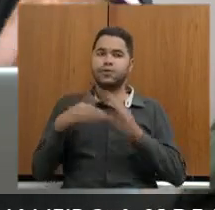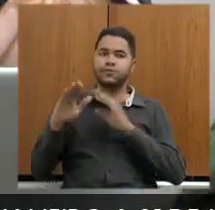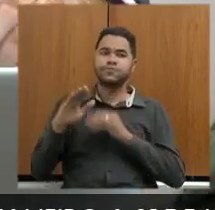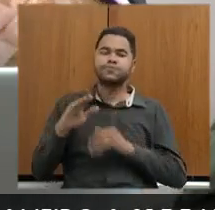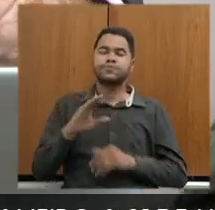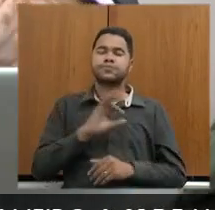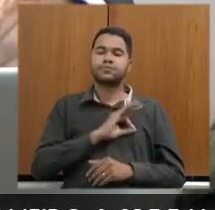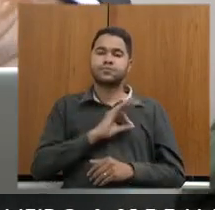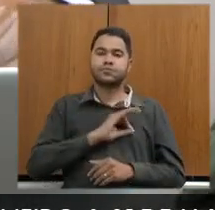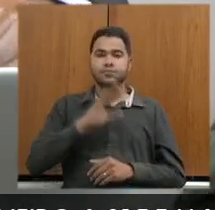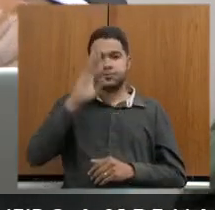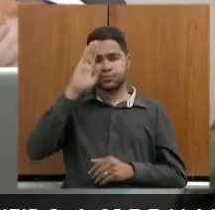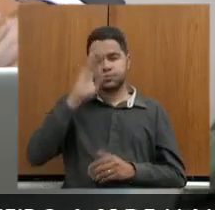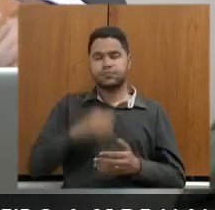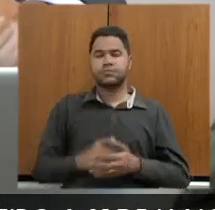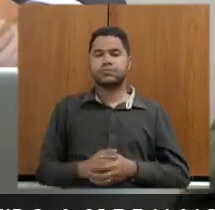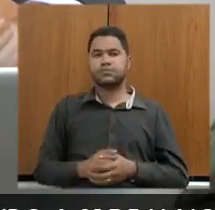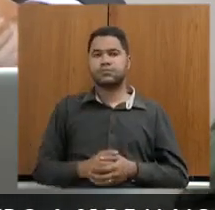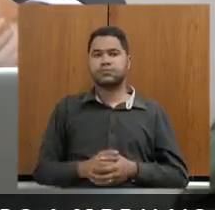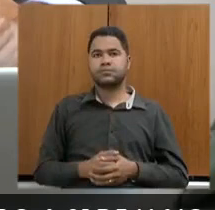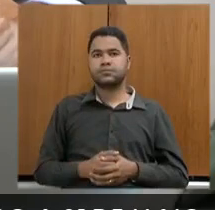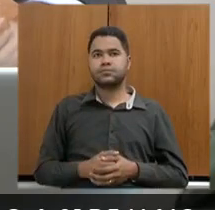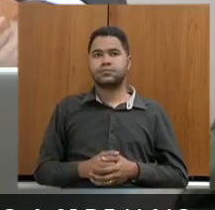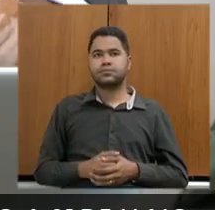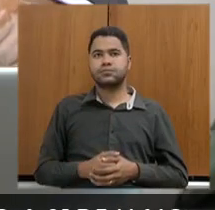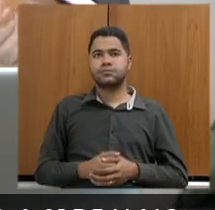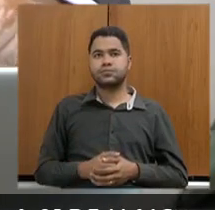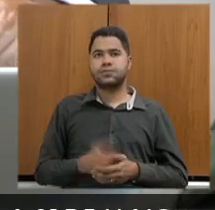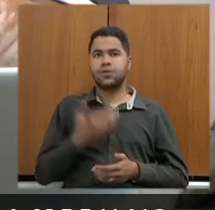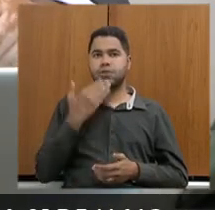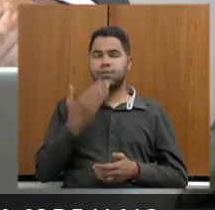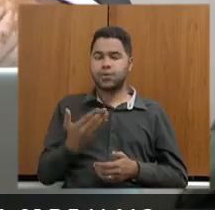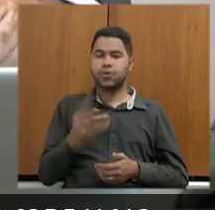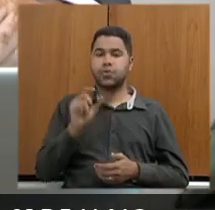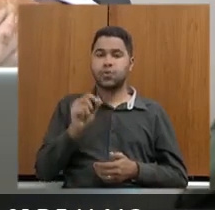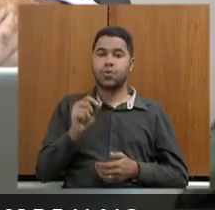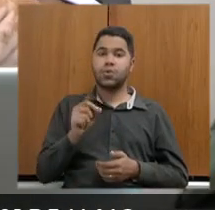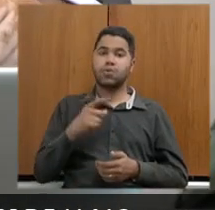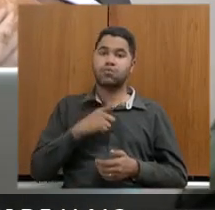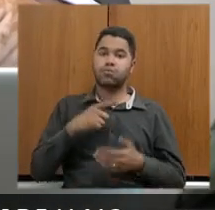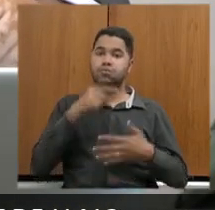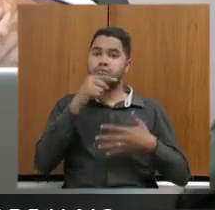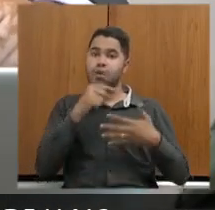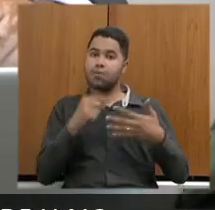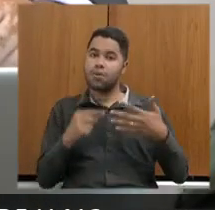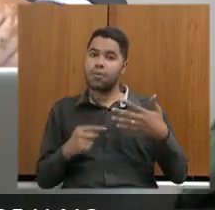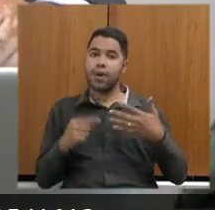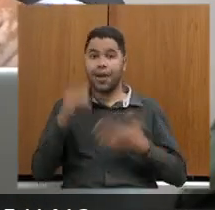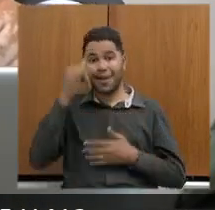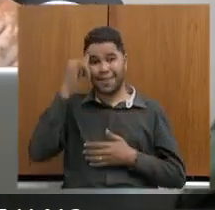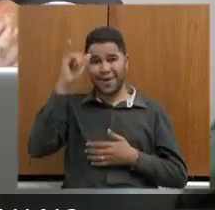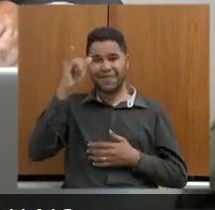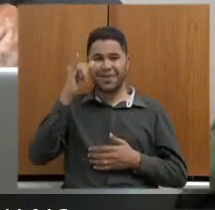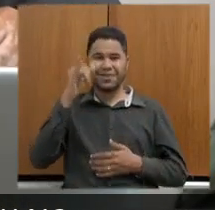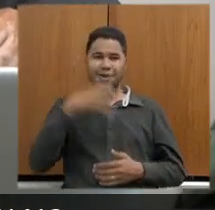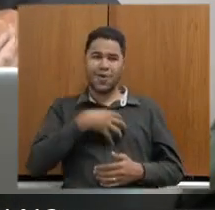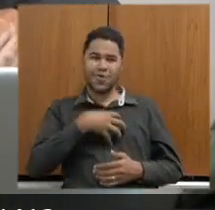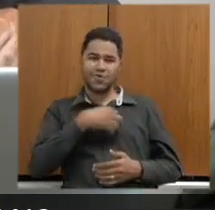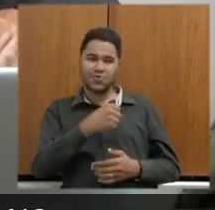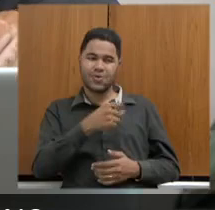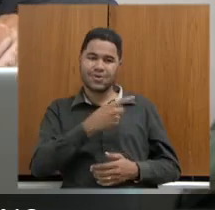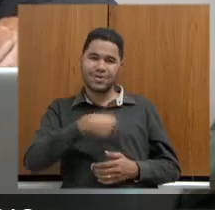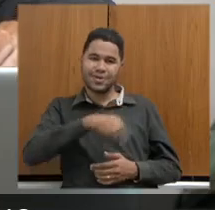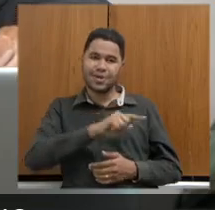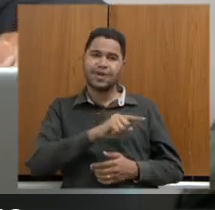encaminhado à polícia militar Minas Gerais que e pedir providências para que adote medidas cabe visando a prevenção ao suicídio de policiais